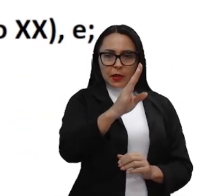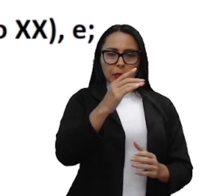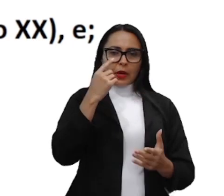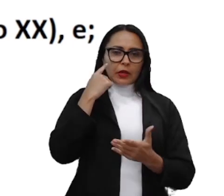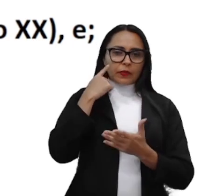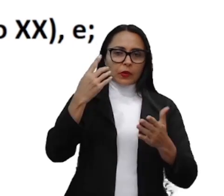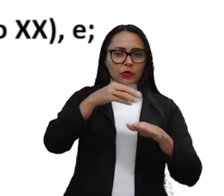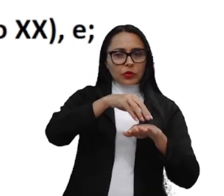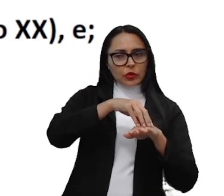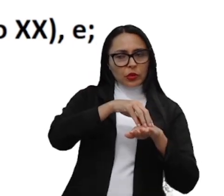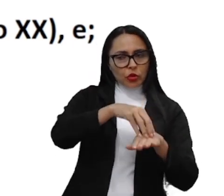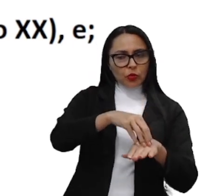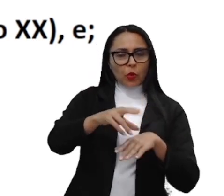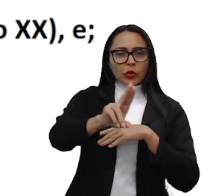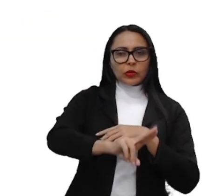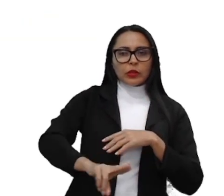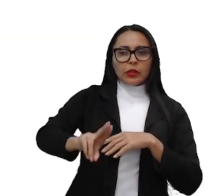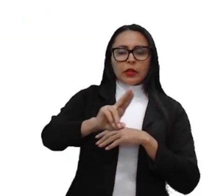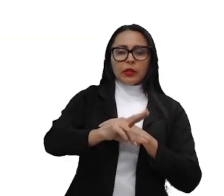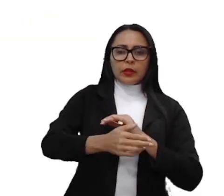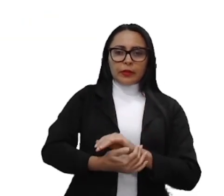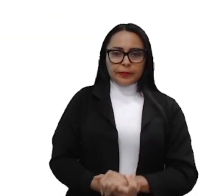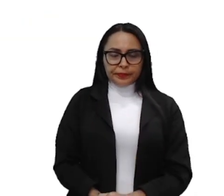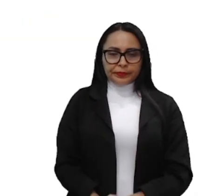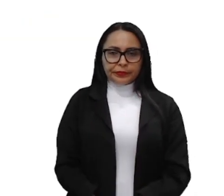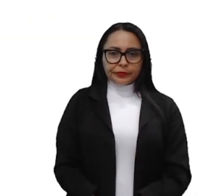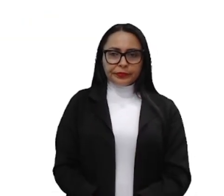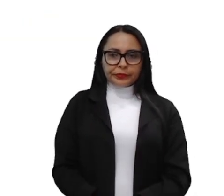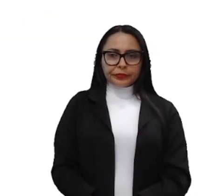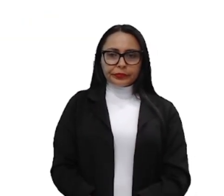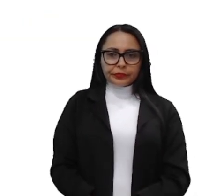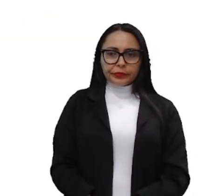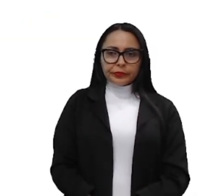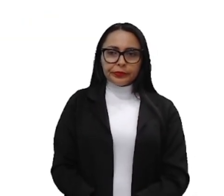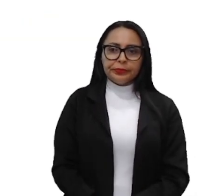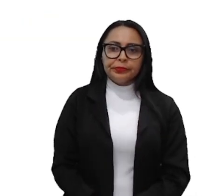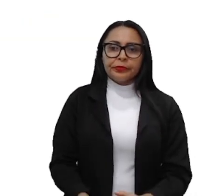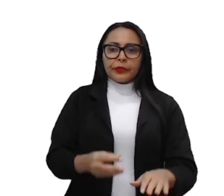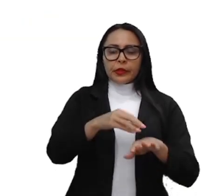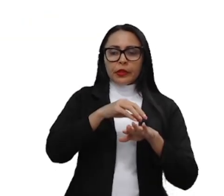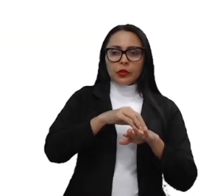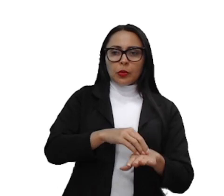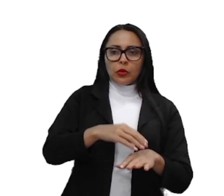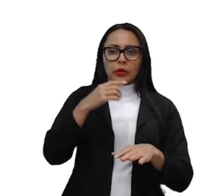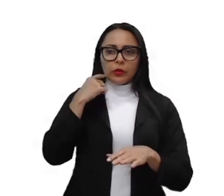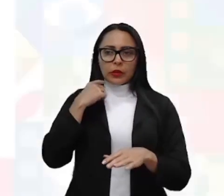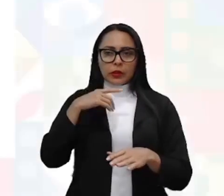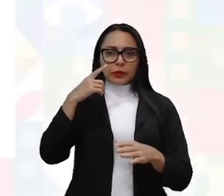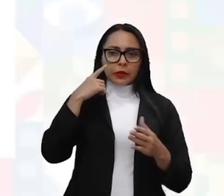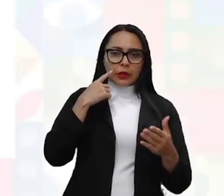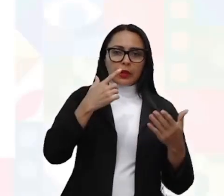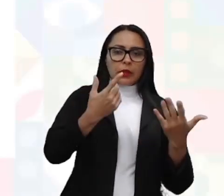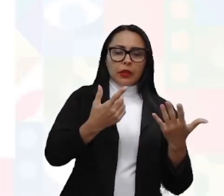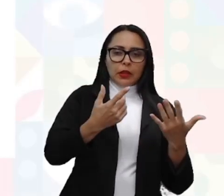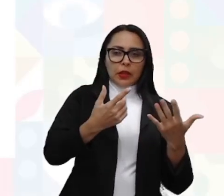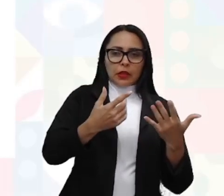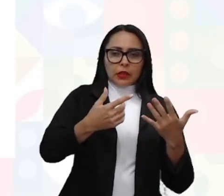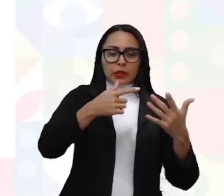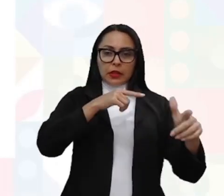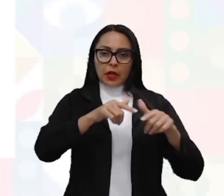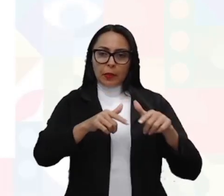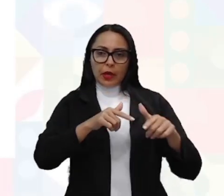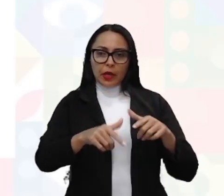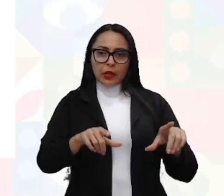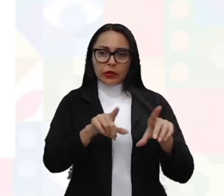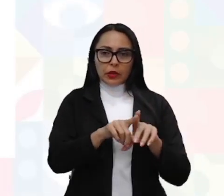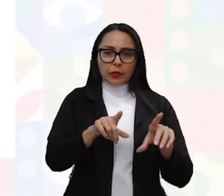modalidades de transportes utilizadas atualmente. O transporte é uma das principais atividades de uma cadeia de suprimentos e serve também